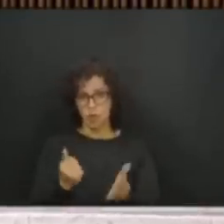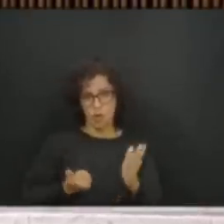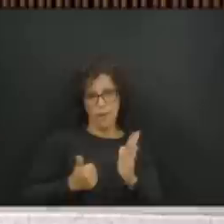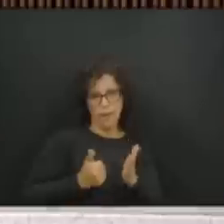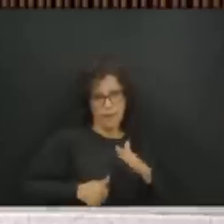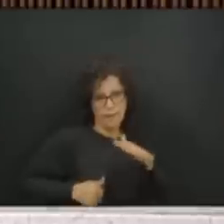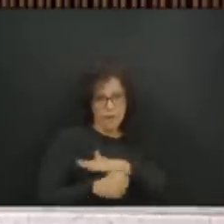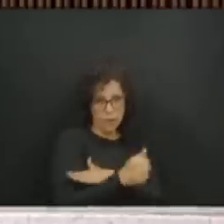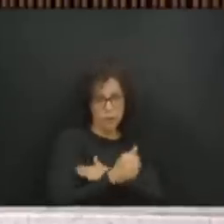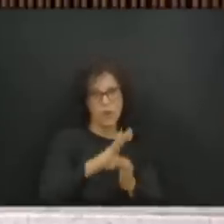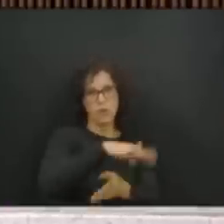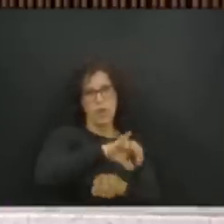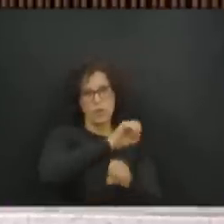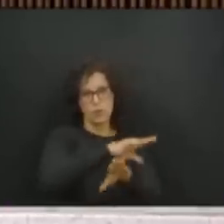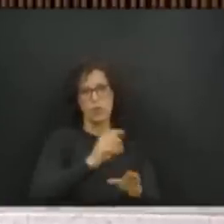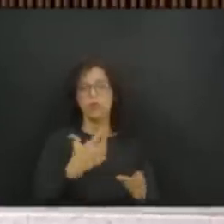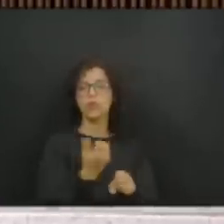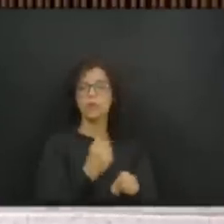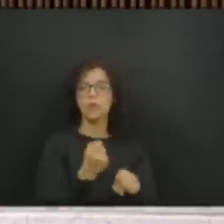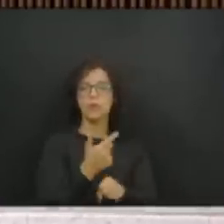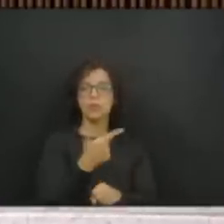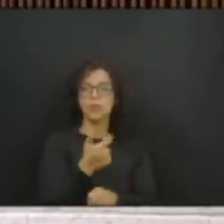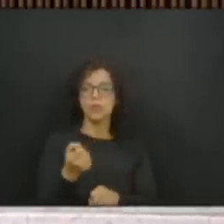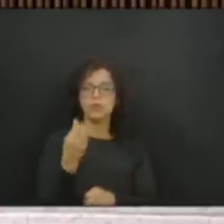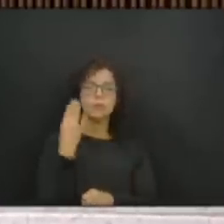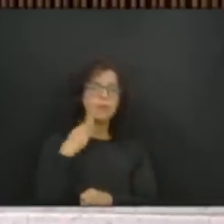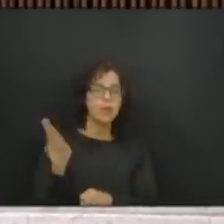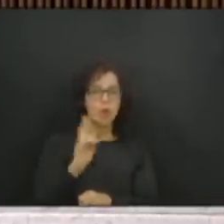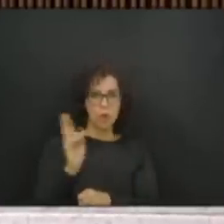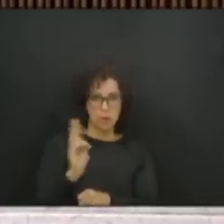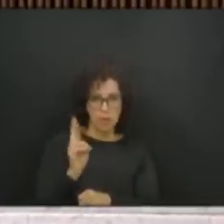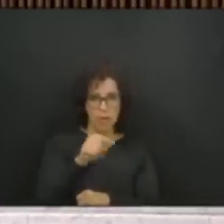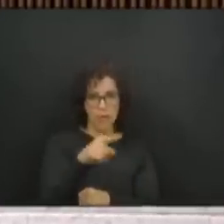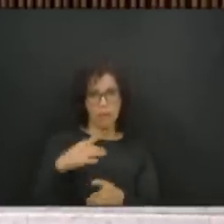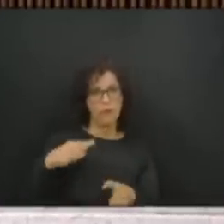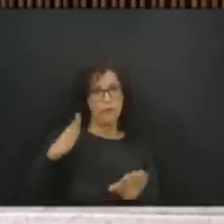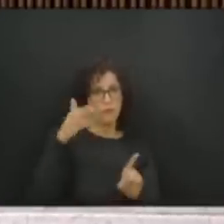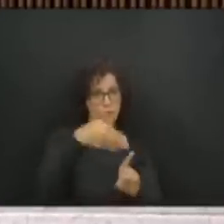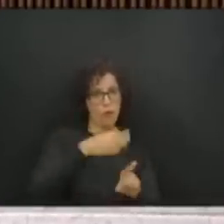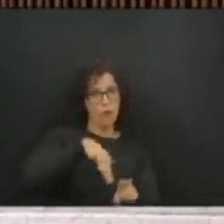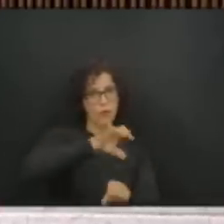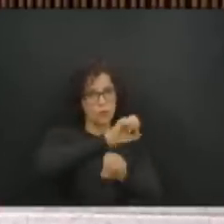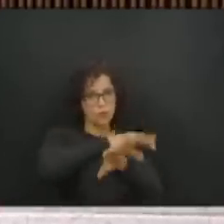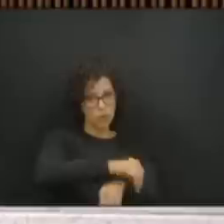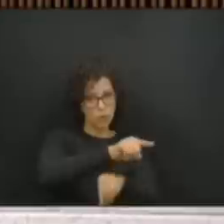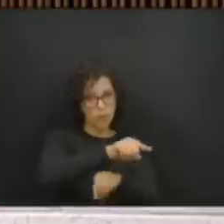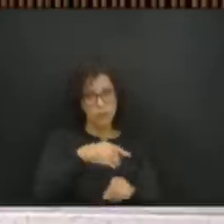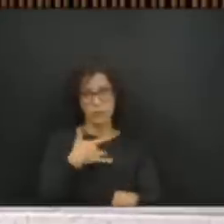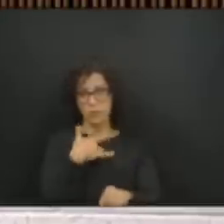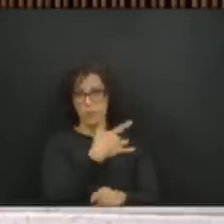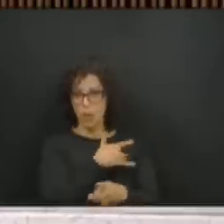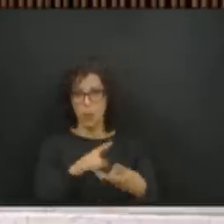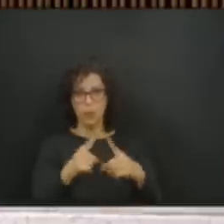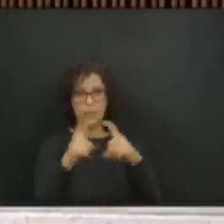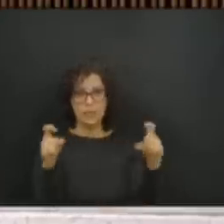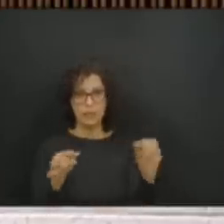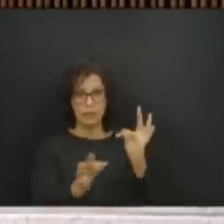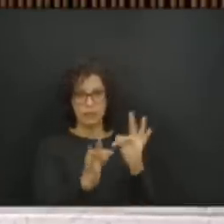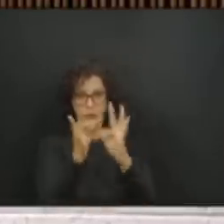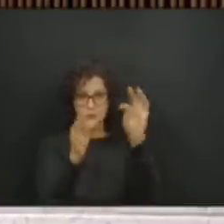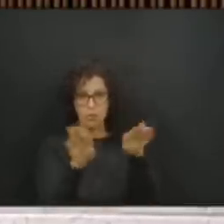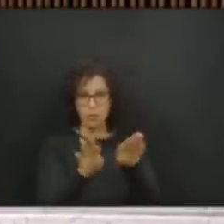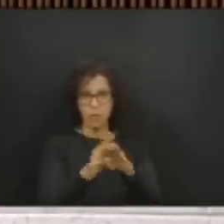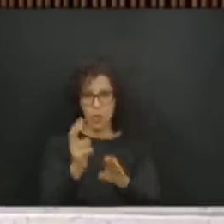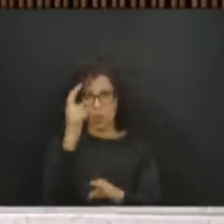presidente bolsonaro venha a ser aprovado 200 bilhões de reais que deveriam ser editado a educação saúde Ciência Tecnologia